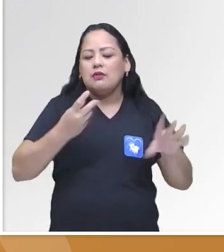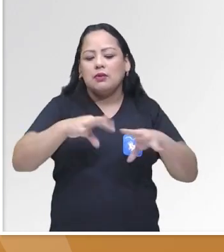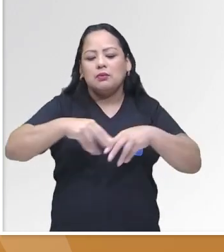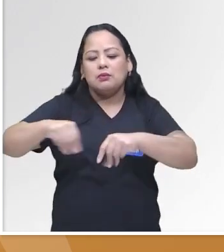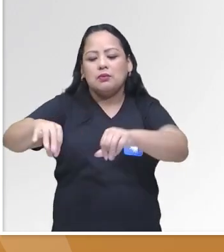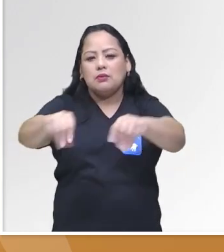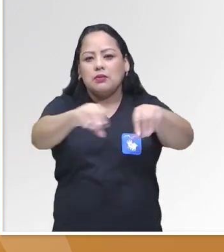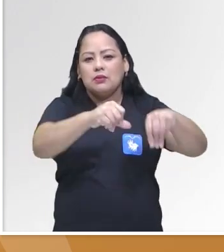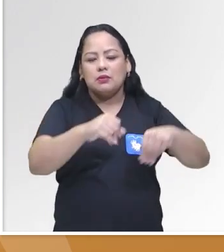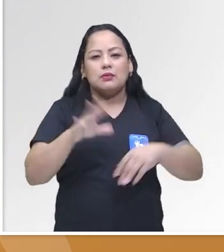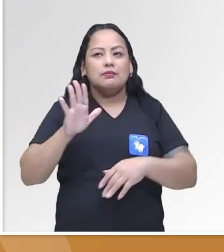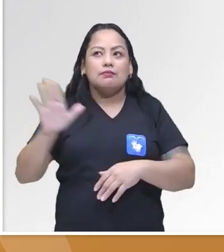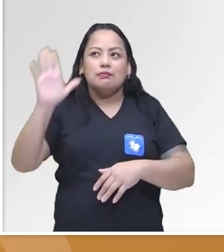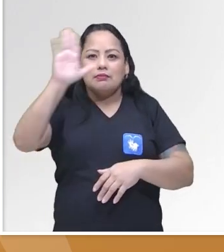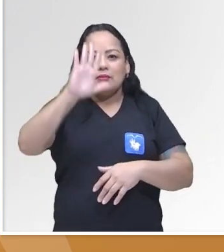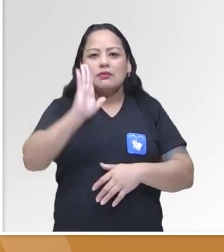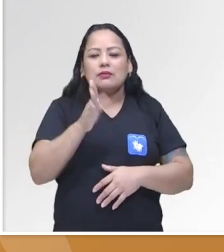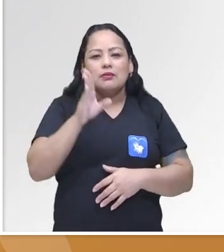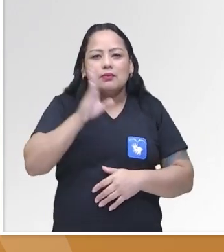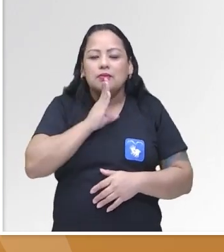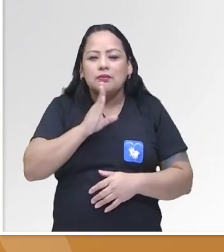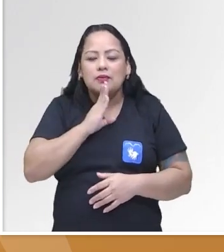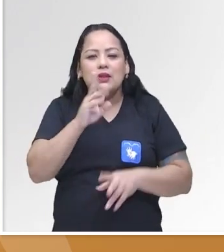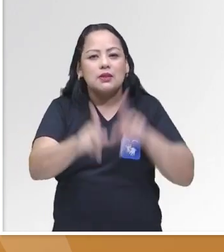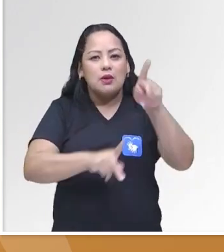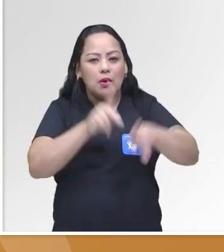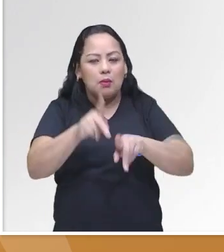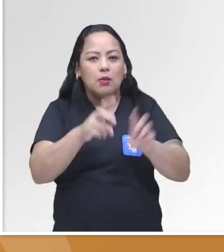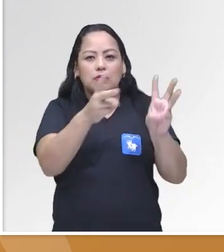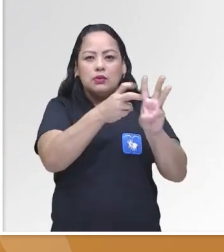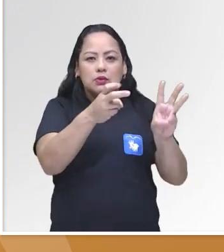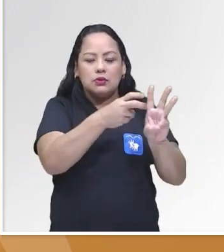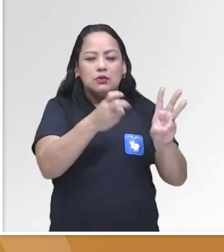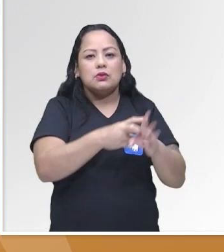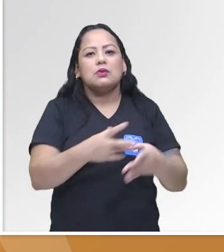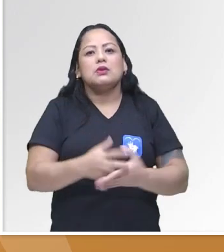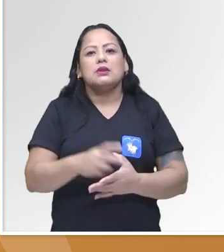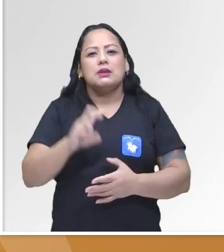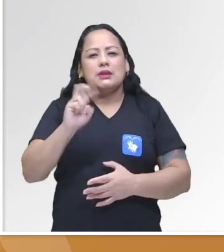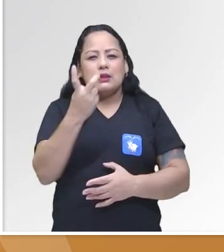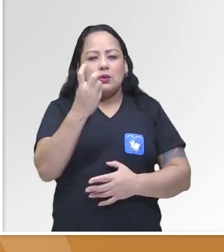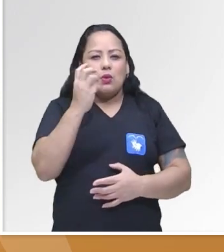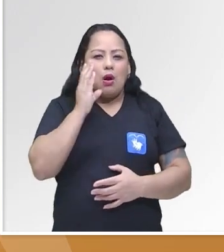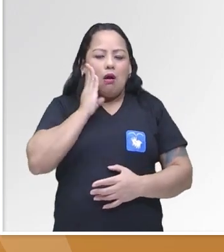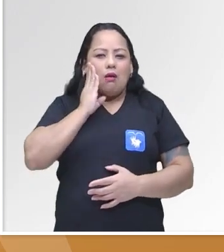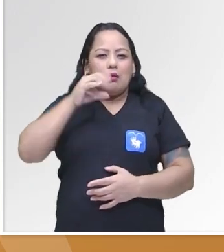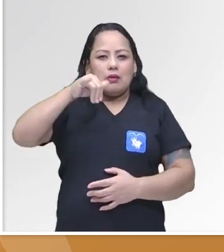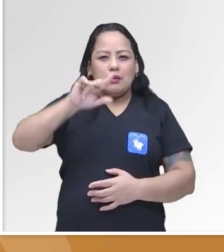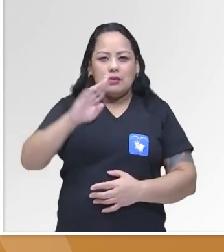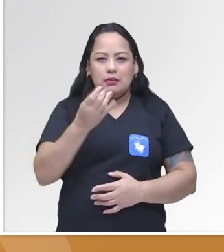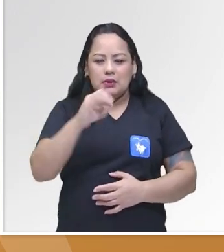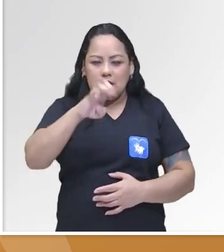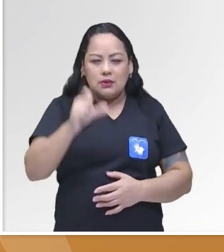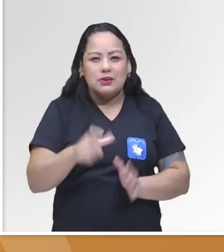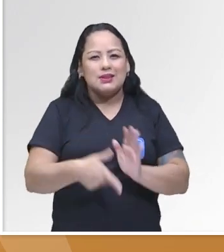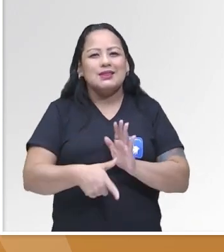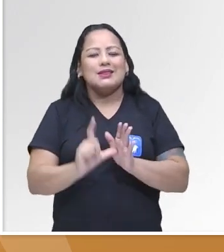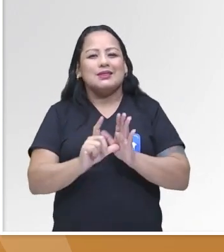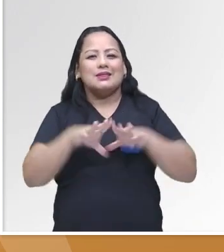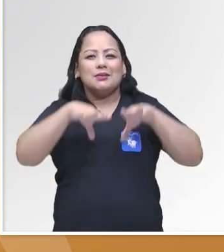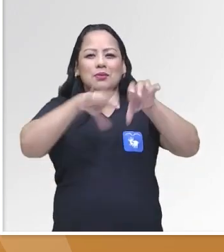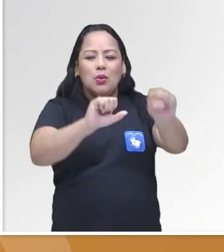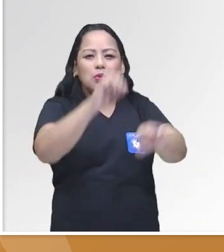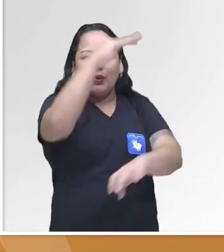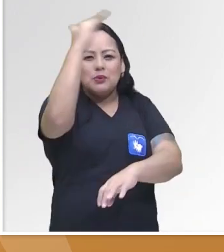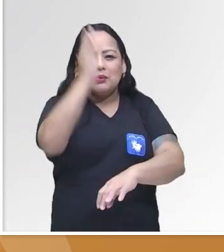já conhecem, não é verdade? População indígena antes de 1500, 5 milhões. Antes da conquista do território brasileiro,